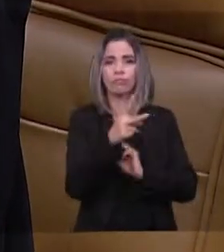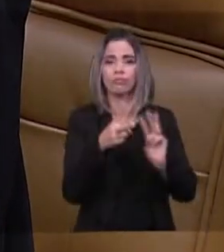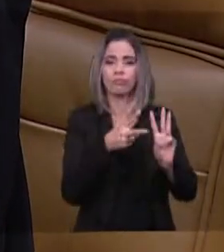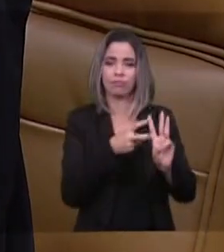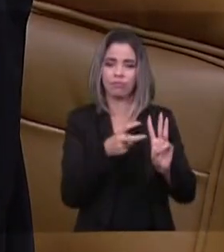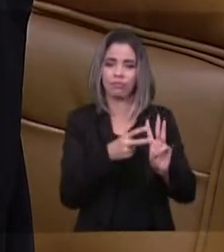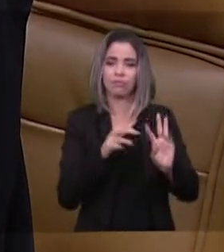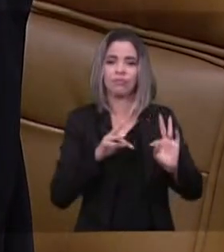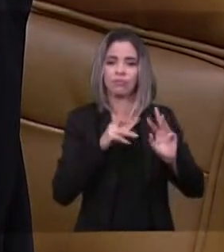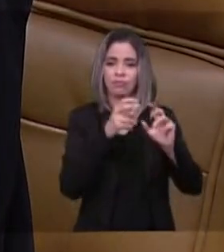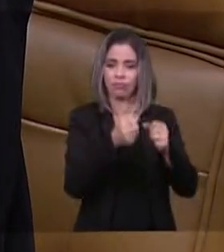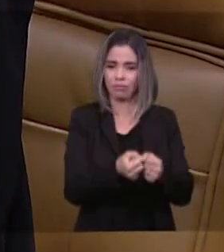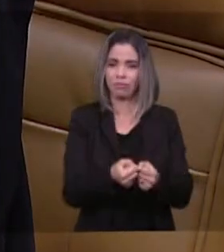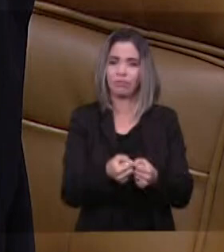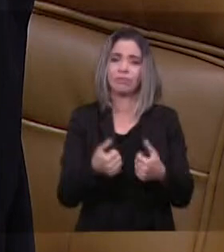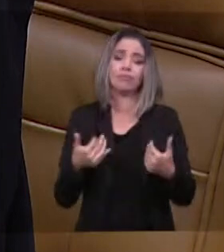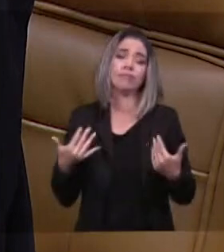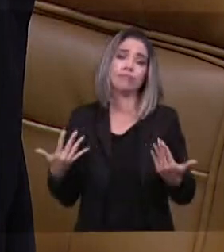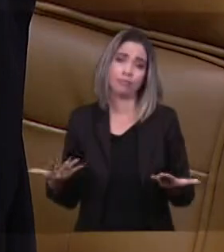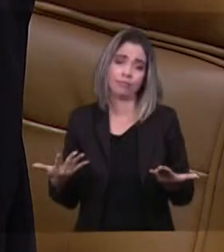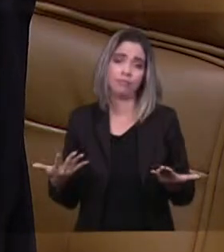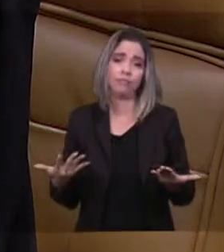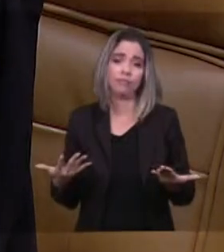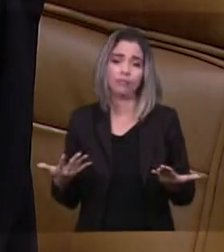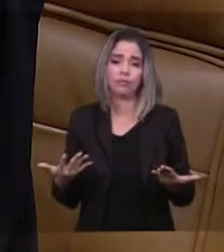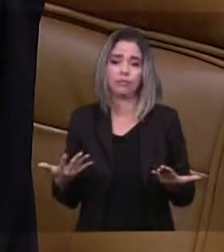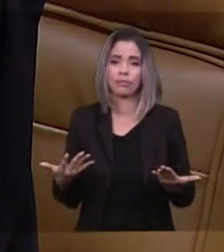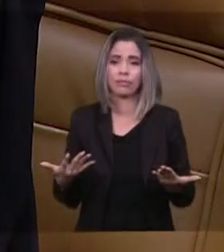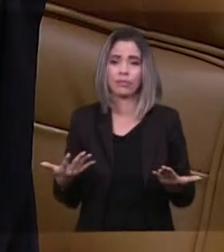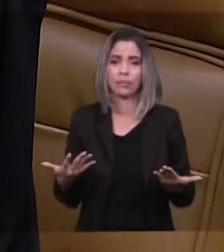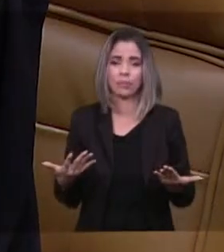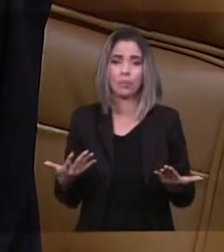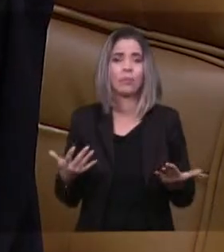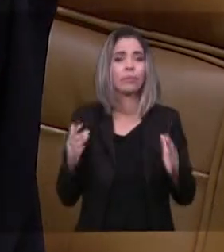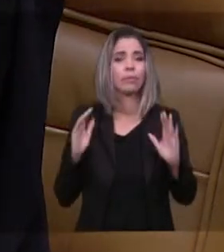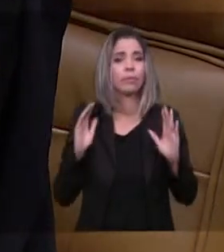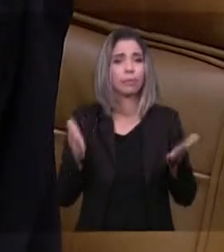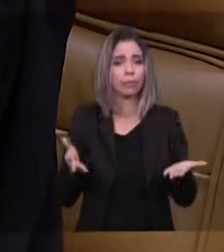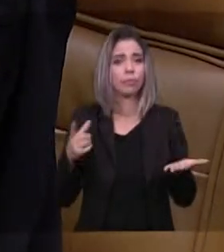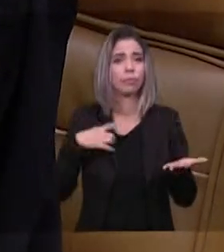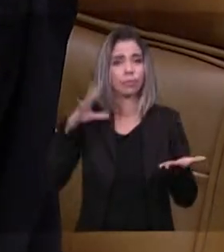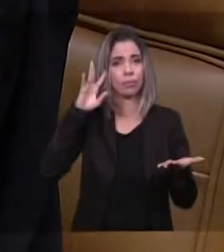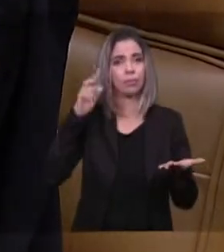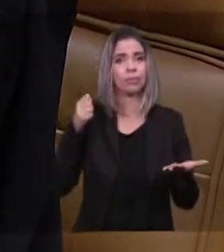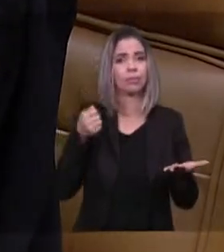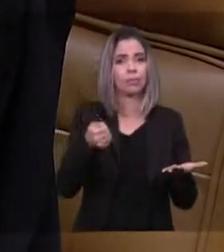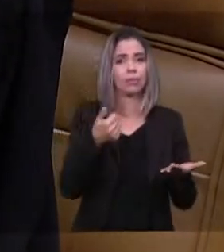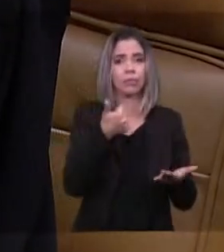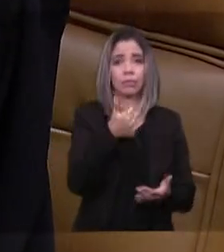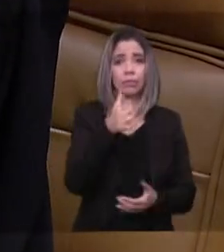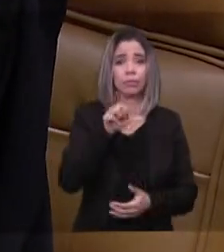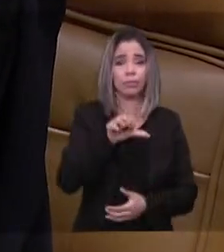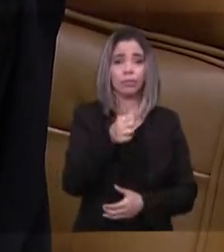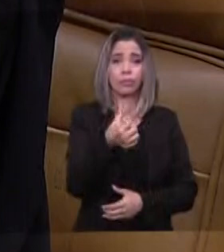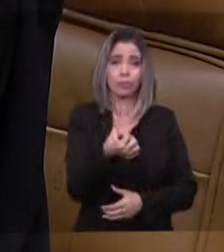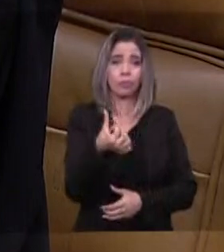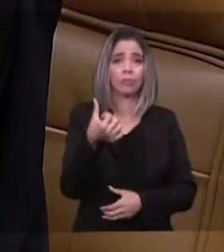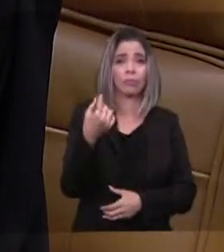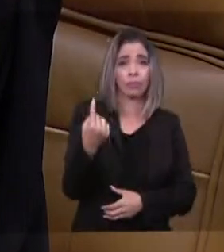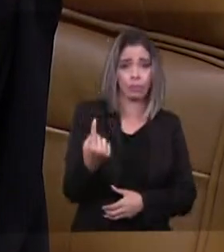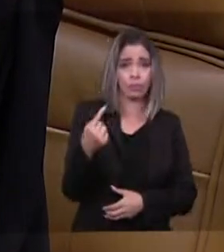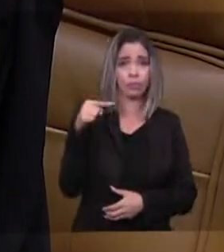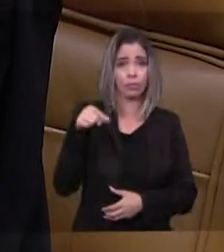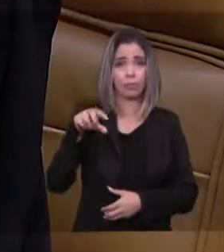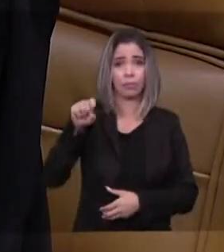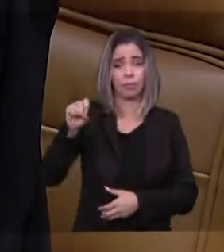ou intelectual. Então, Sua Excelência, já em julgamento em 1961, nesse